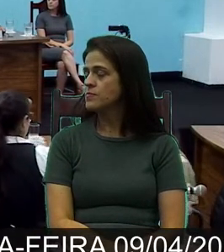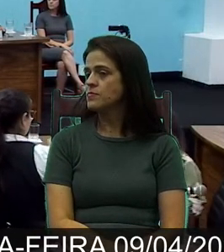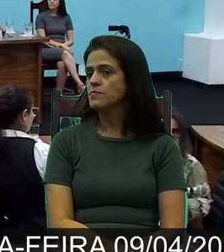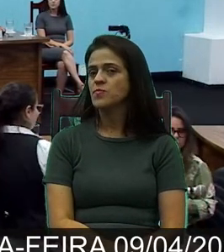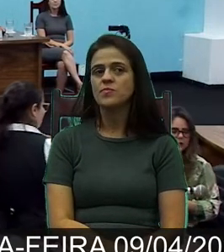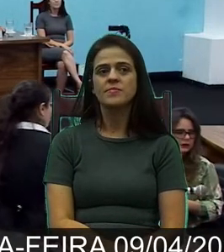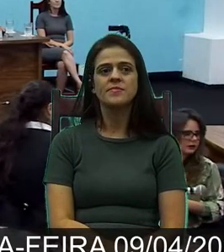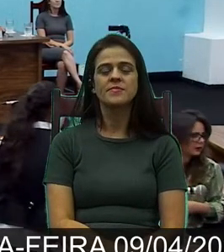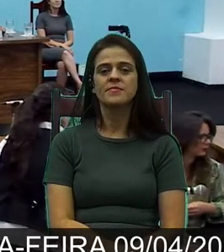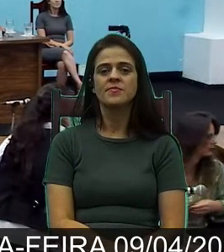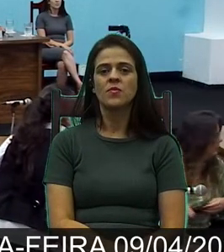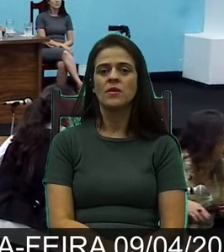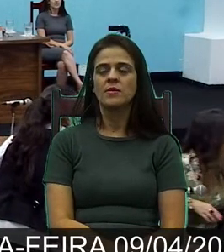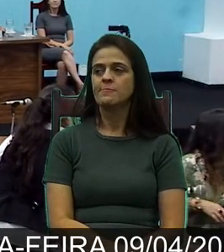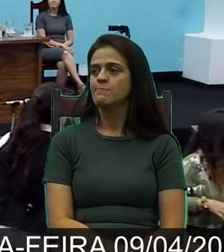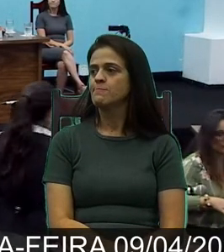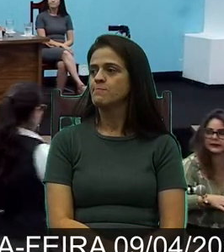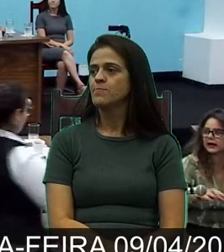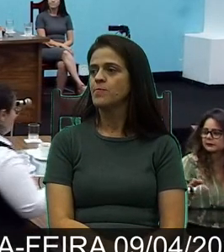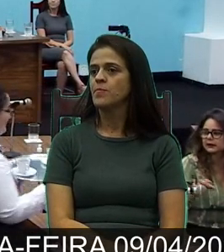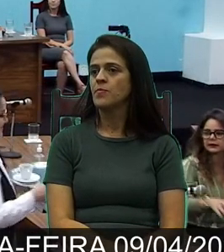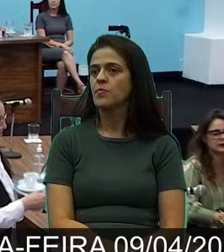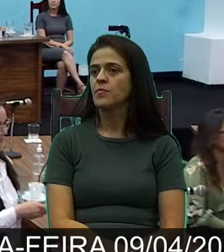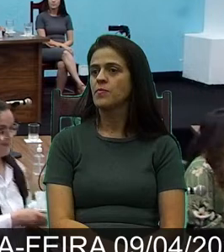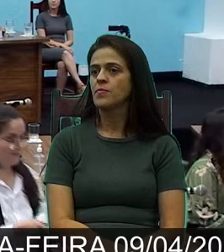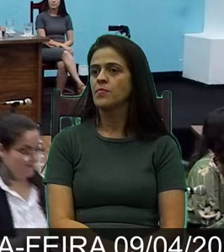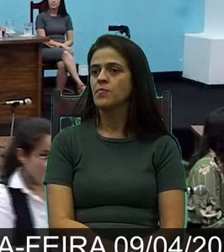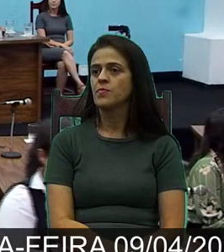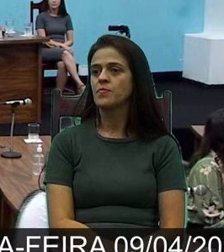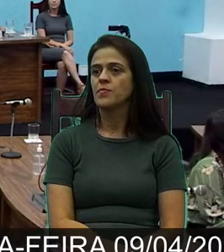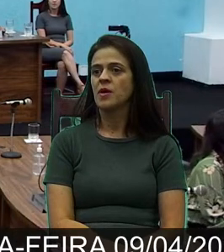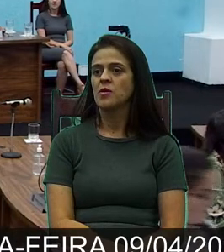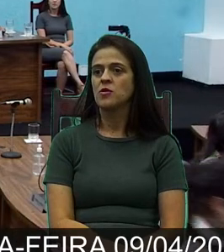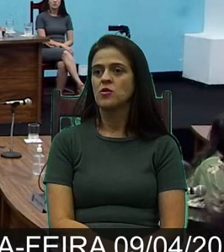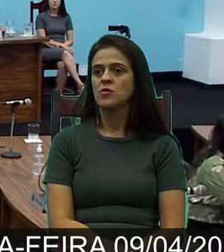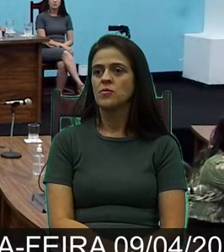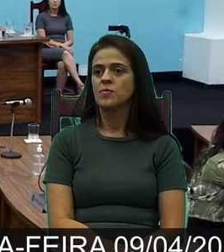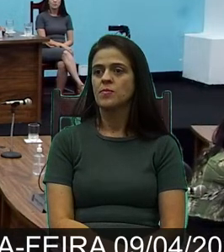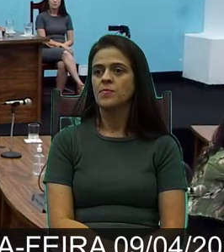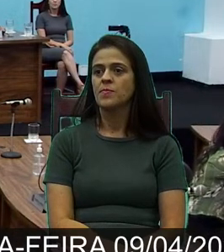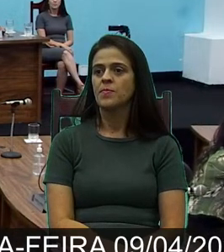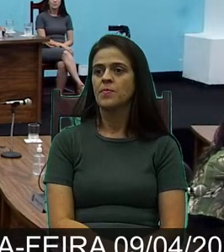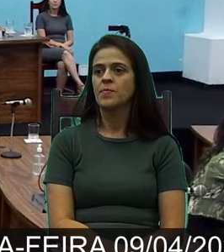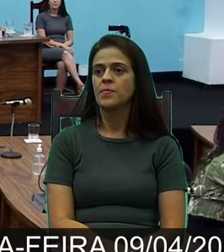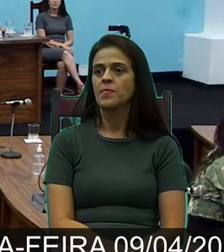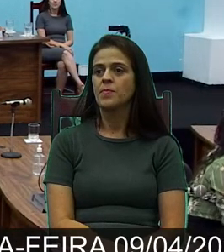Vem pra cá, passou de hora. Cláudio Lima.